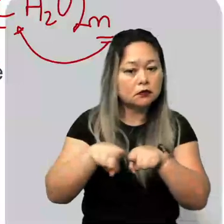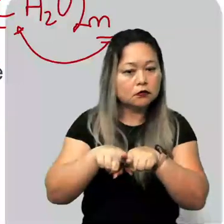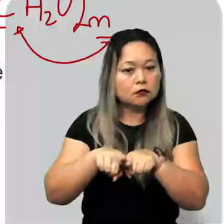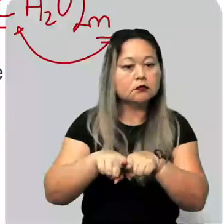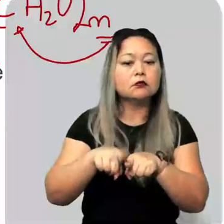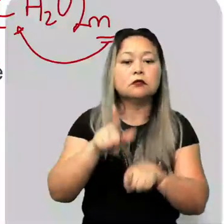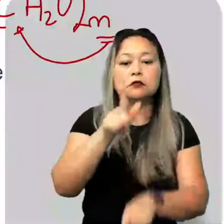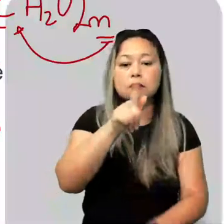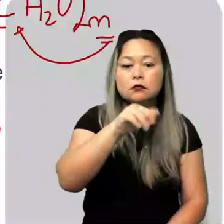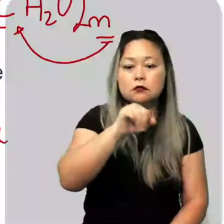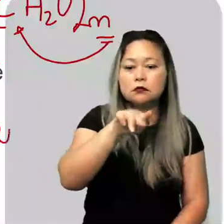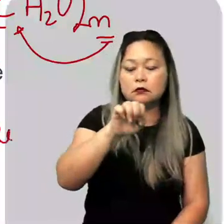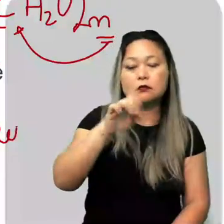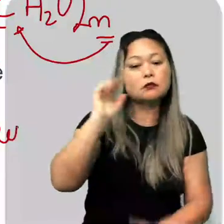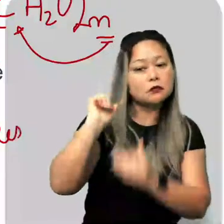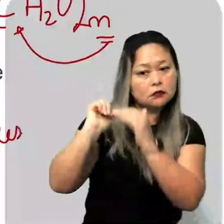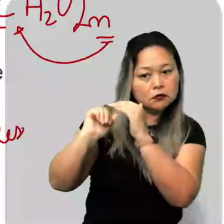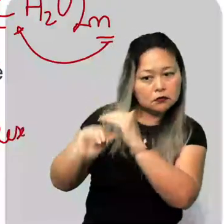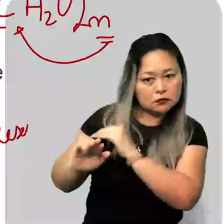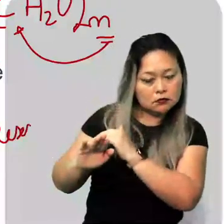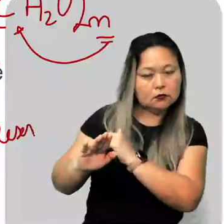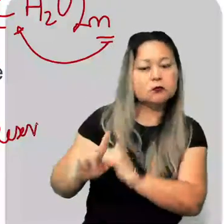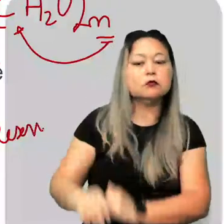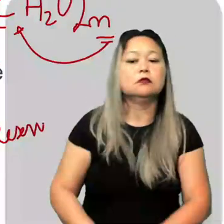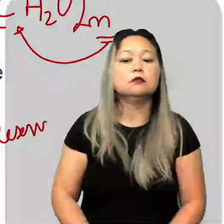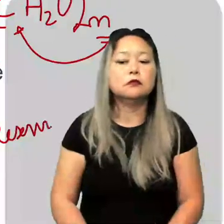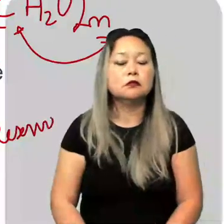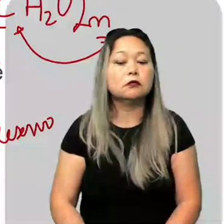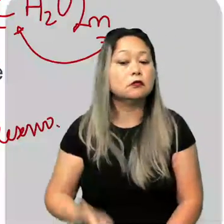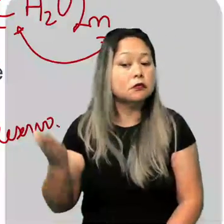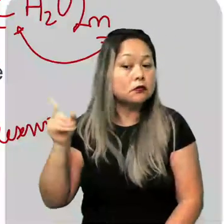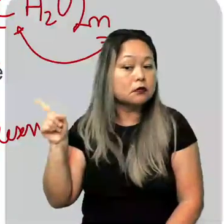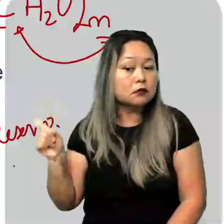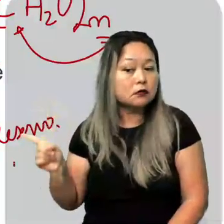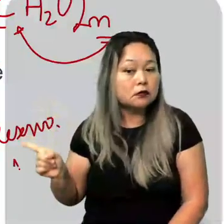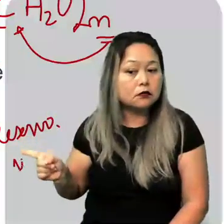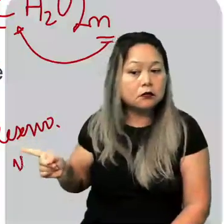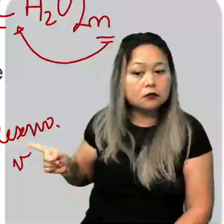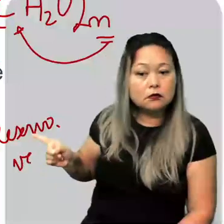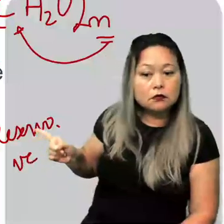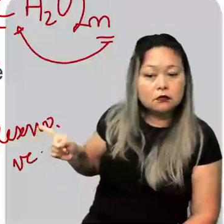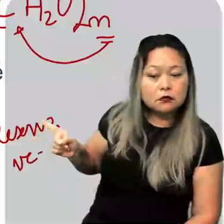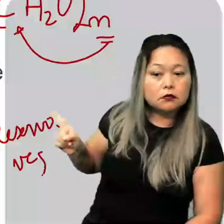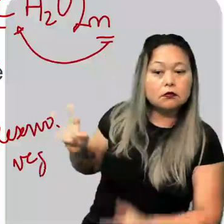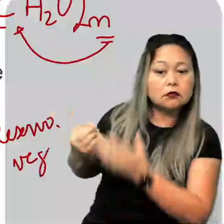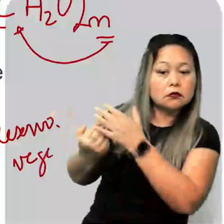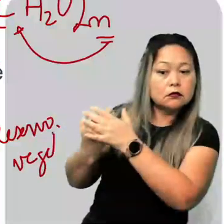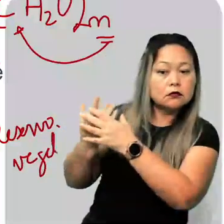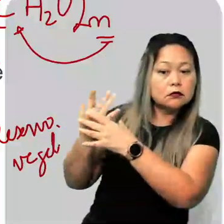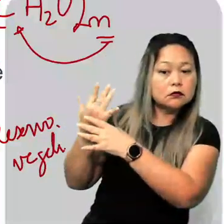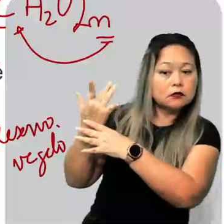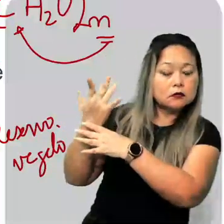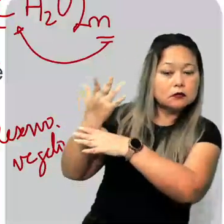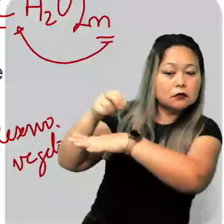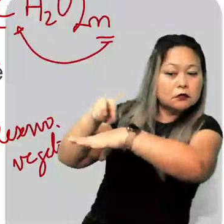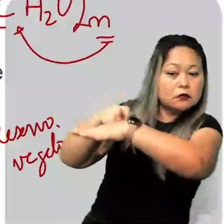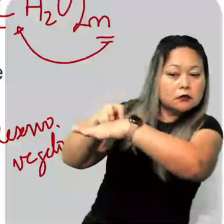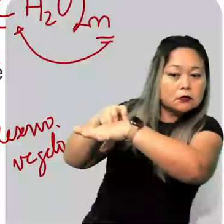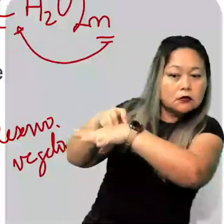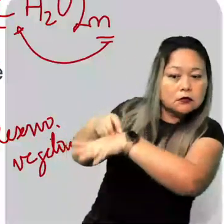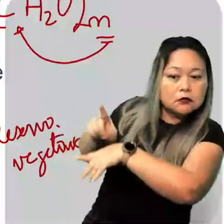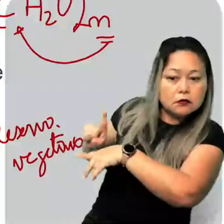o glicogênio, reserva. Só que agora nos vegetais.